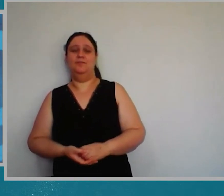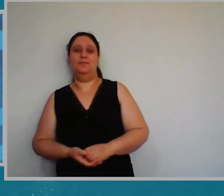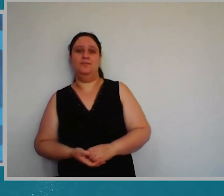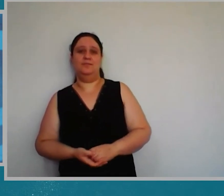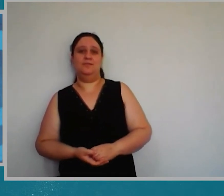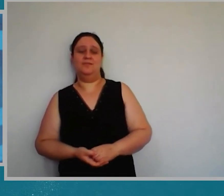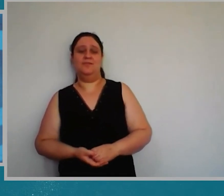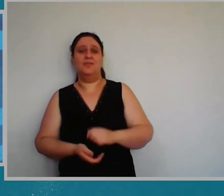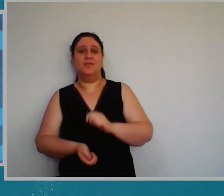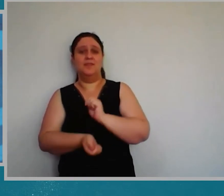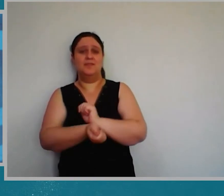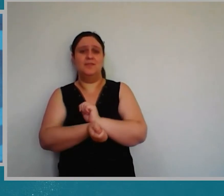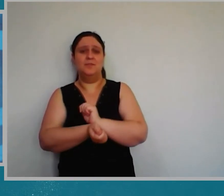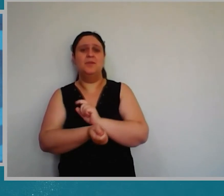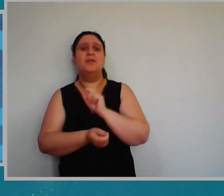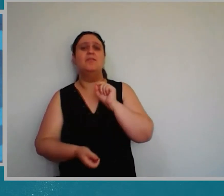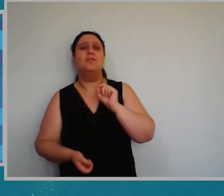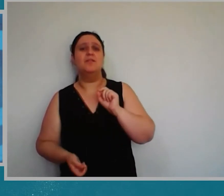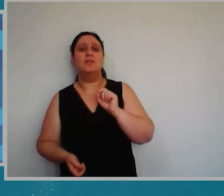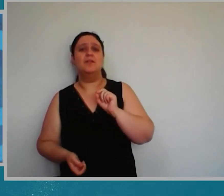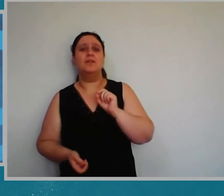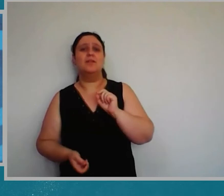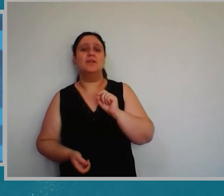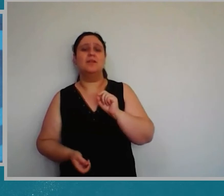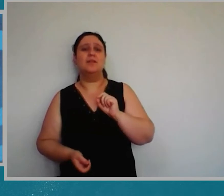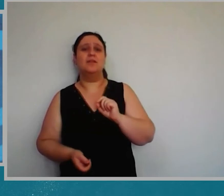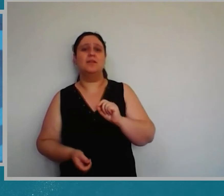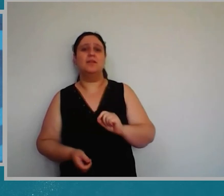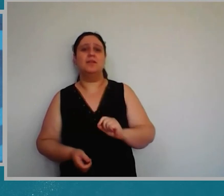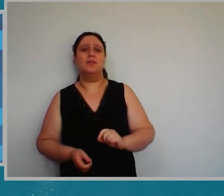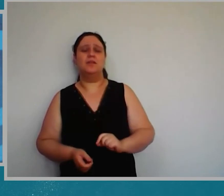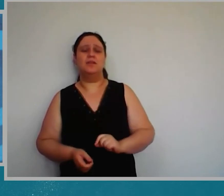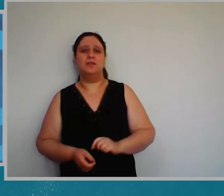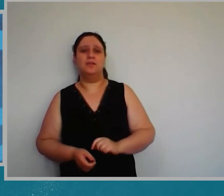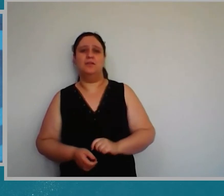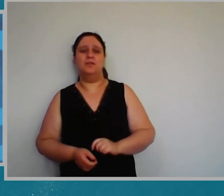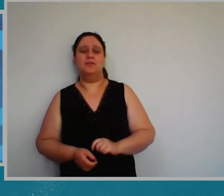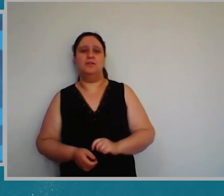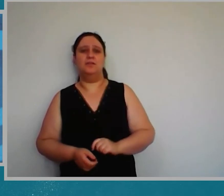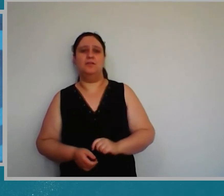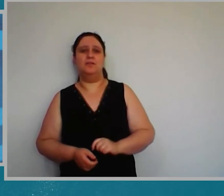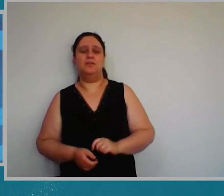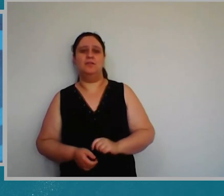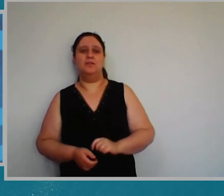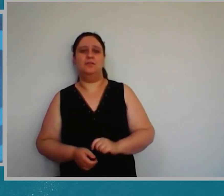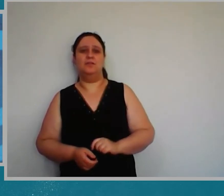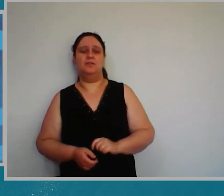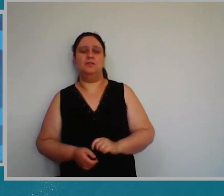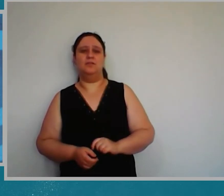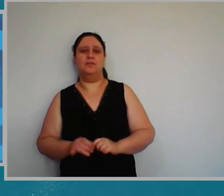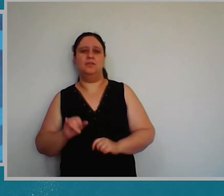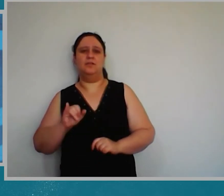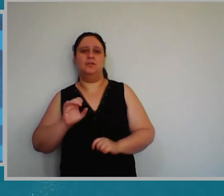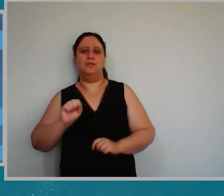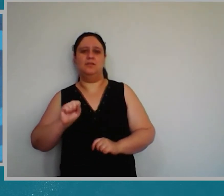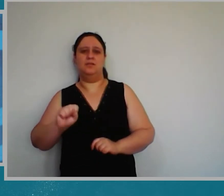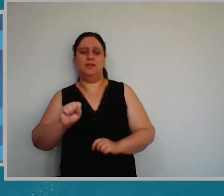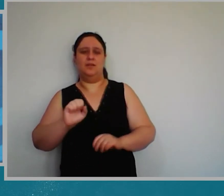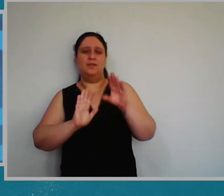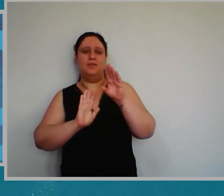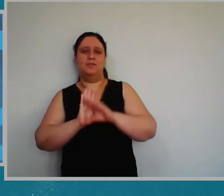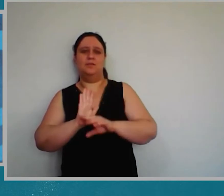esperar? Isaías 58, irmão Miguel leu, né? Isaías 58, vou ler de